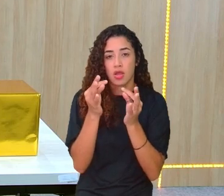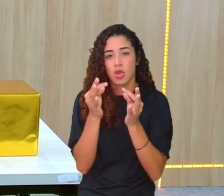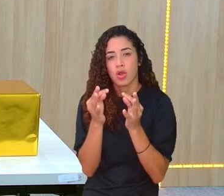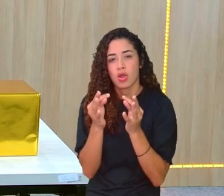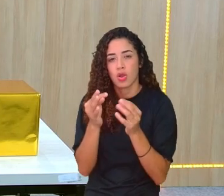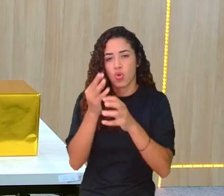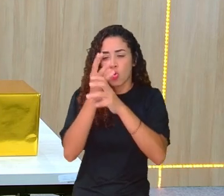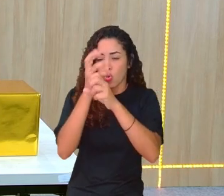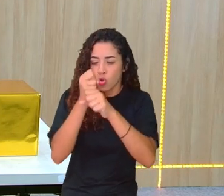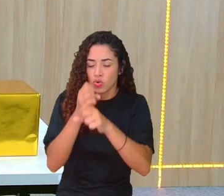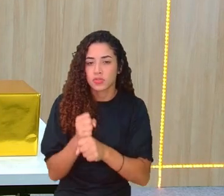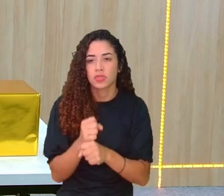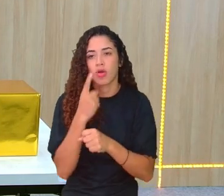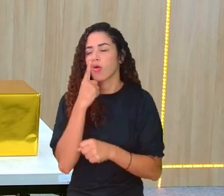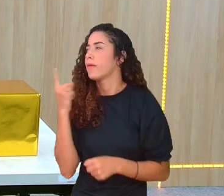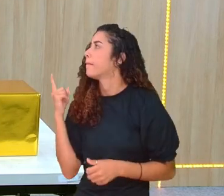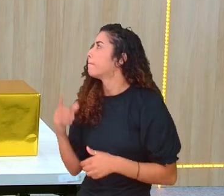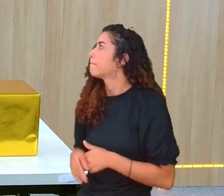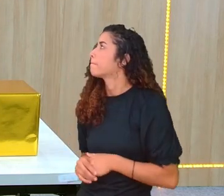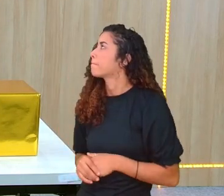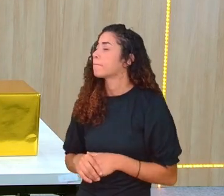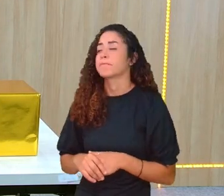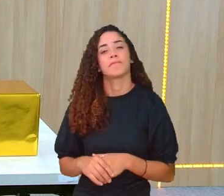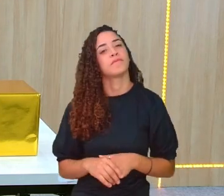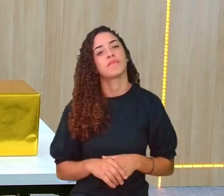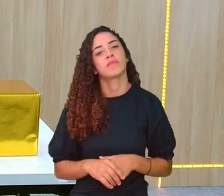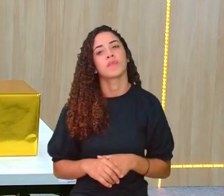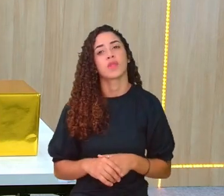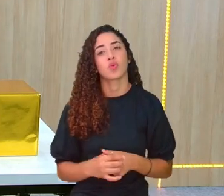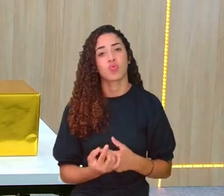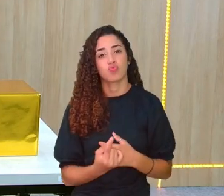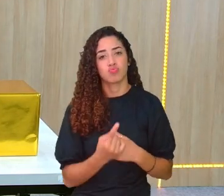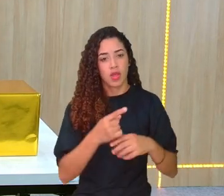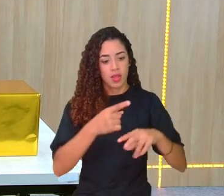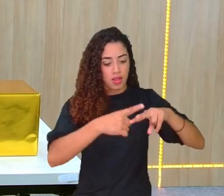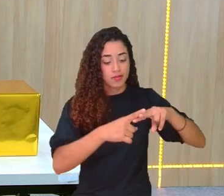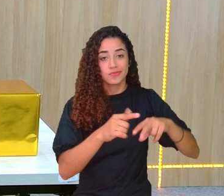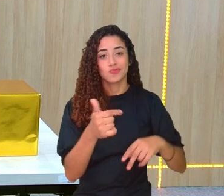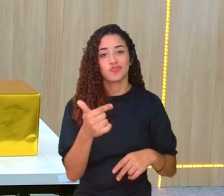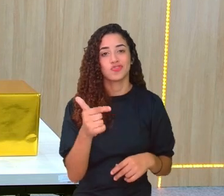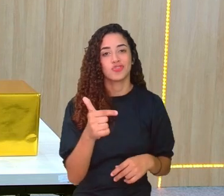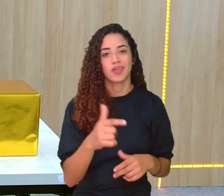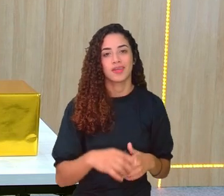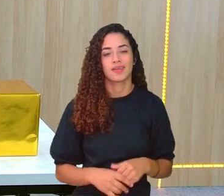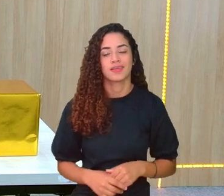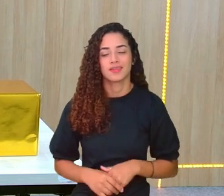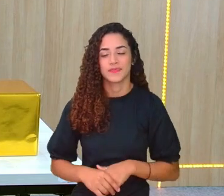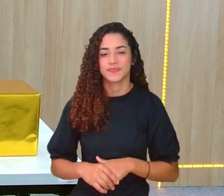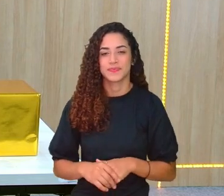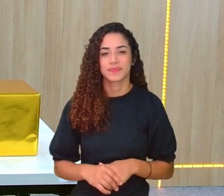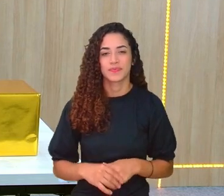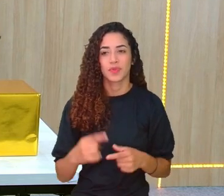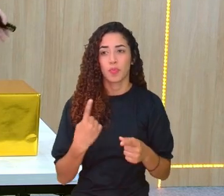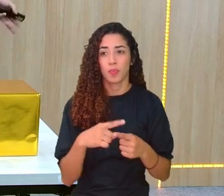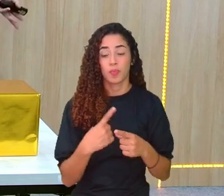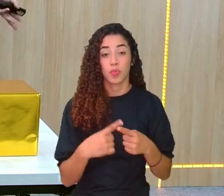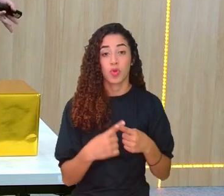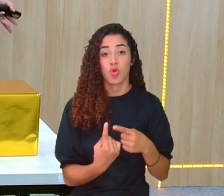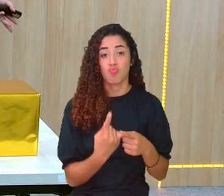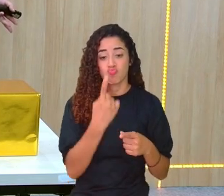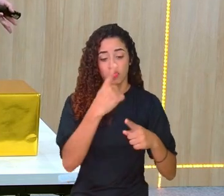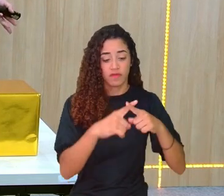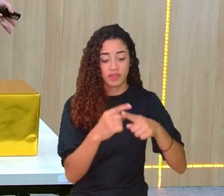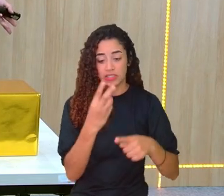opa, desculpa, este daqui, ele não vai existir. A calça não vai existir. Até mesmo porque 1 vezes 3 dá